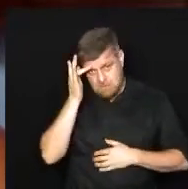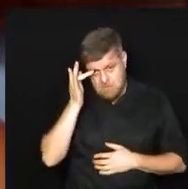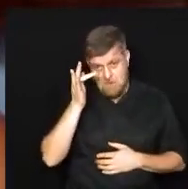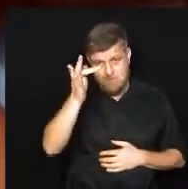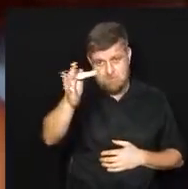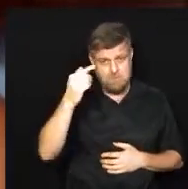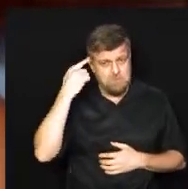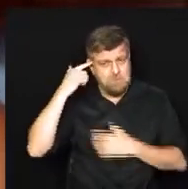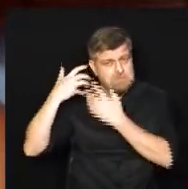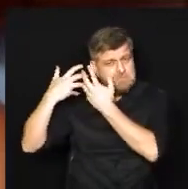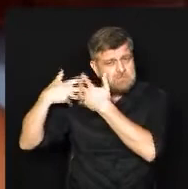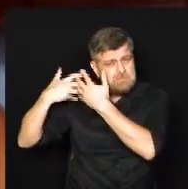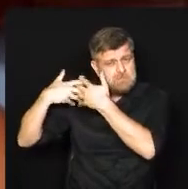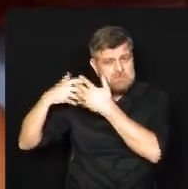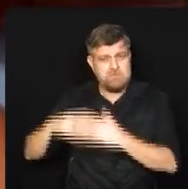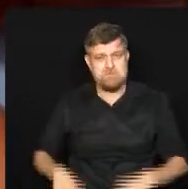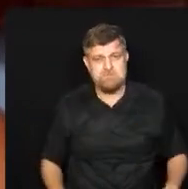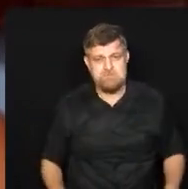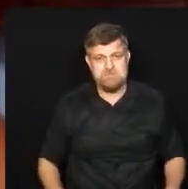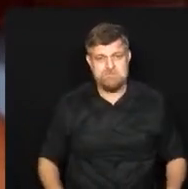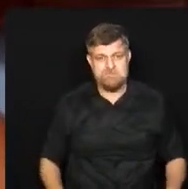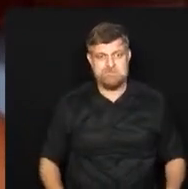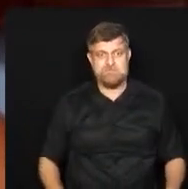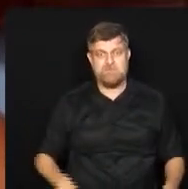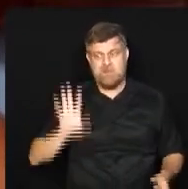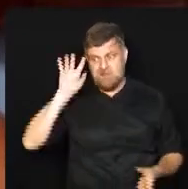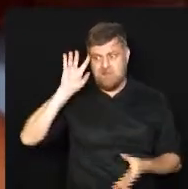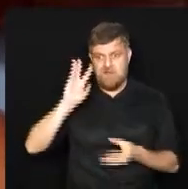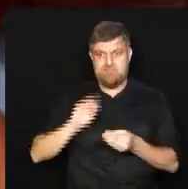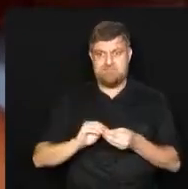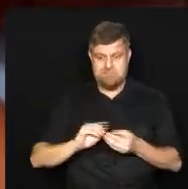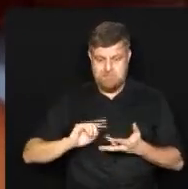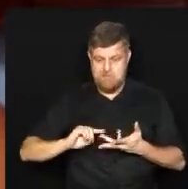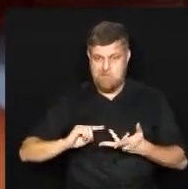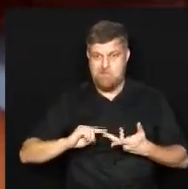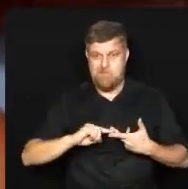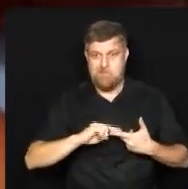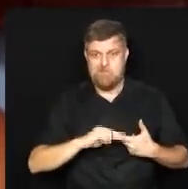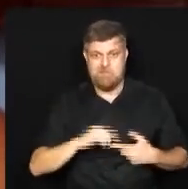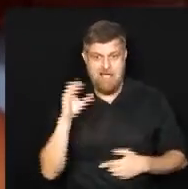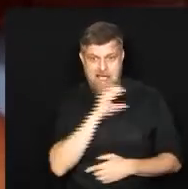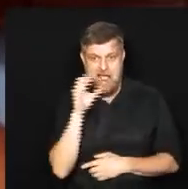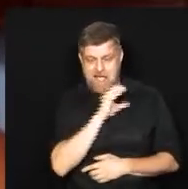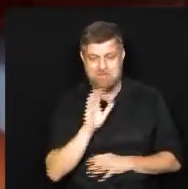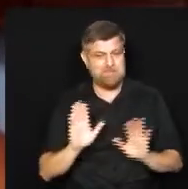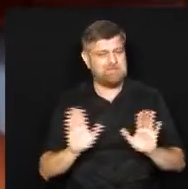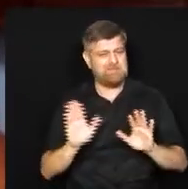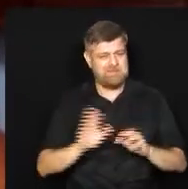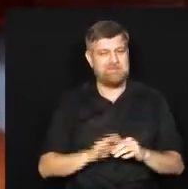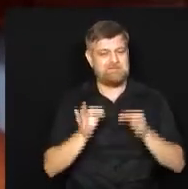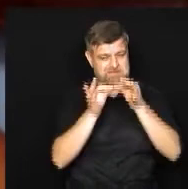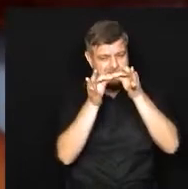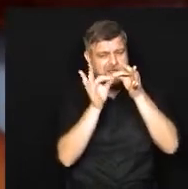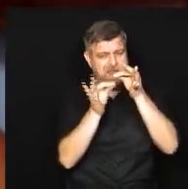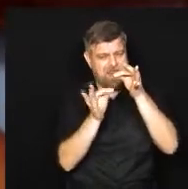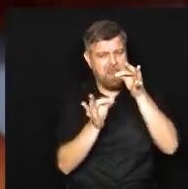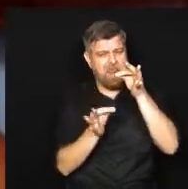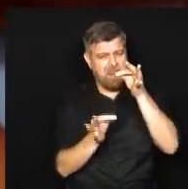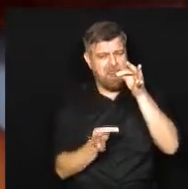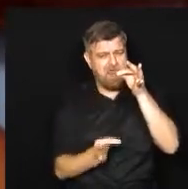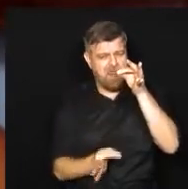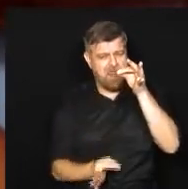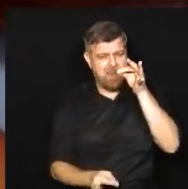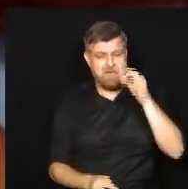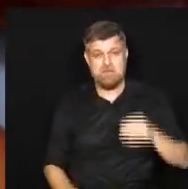futuro. Bom, pessoal, eu fiz aqui um breve resumo, nem foi tão breve assim, né? Mas